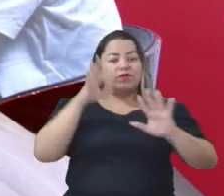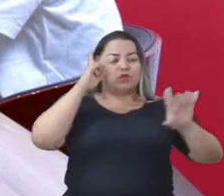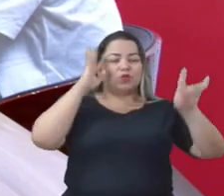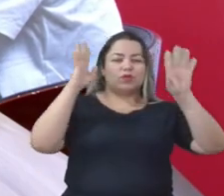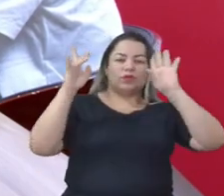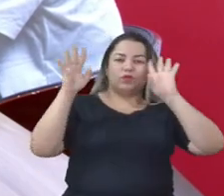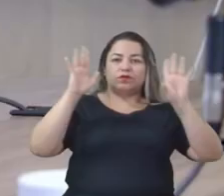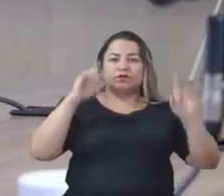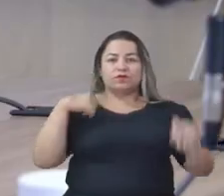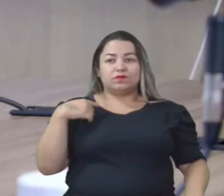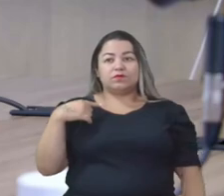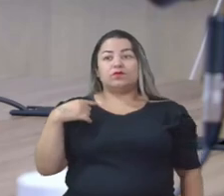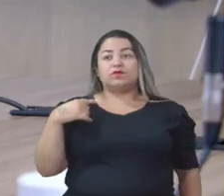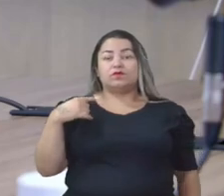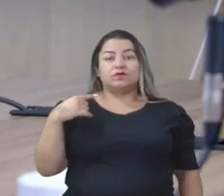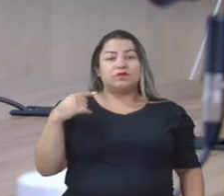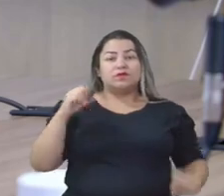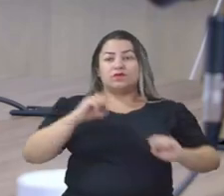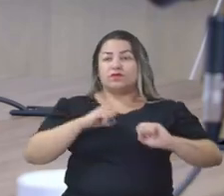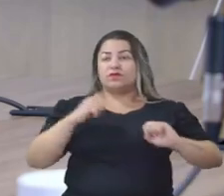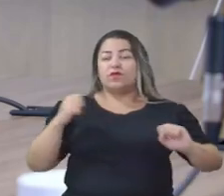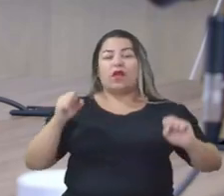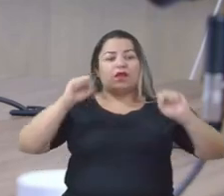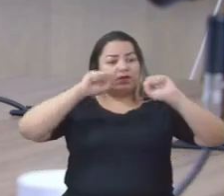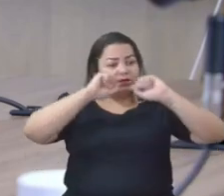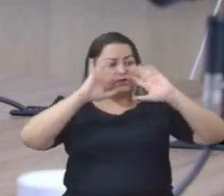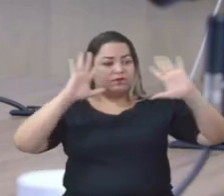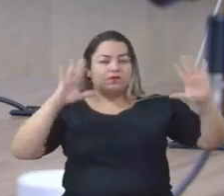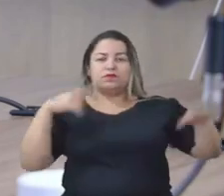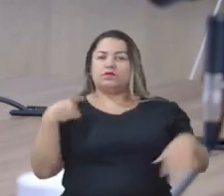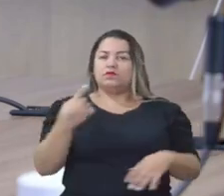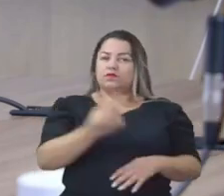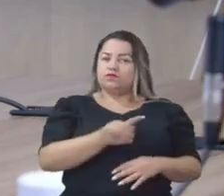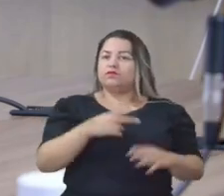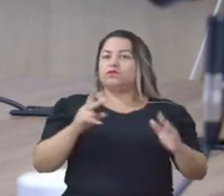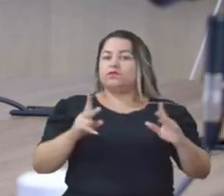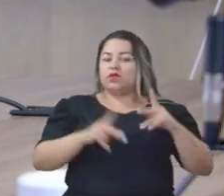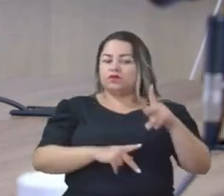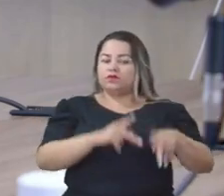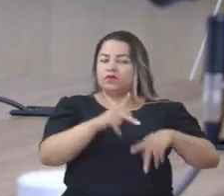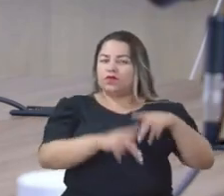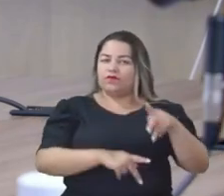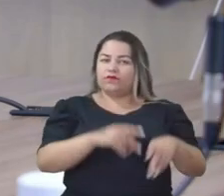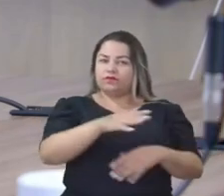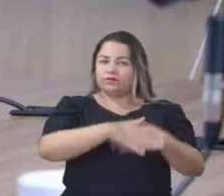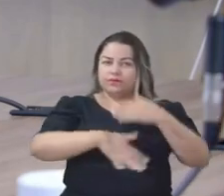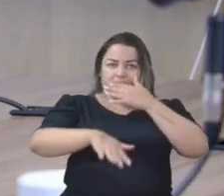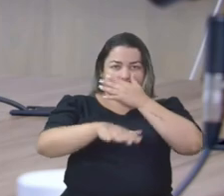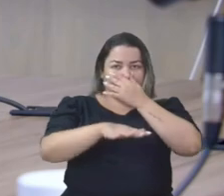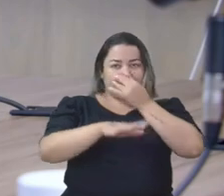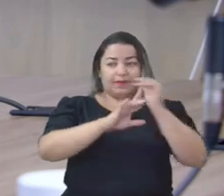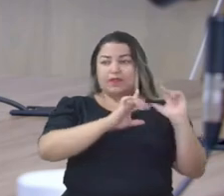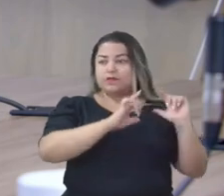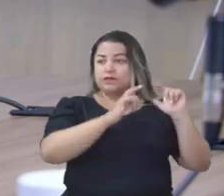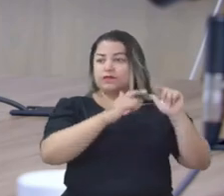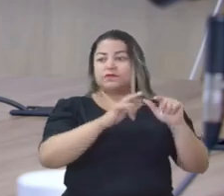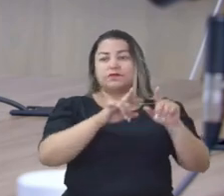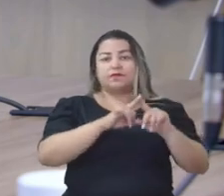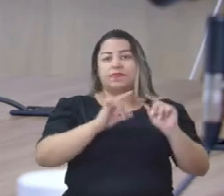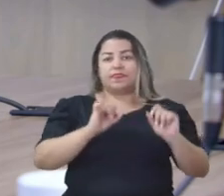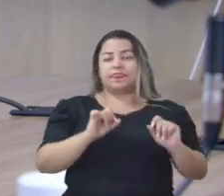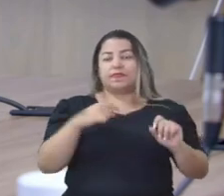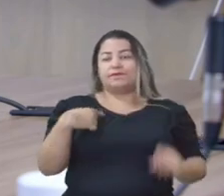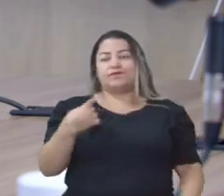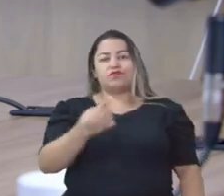eles sonham nomes, assim, são sonhos bastante místicos ligados ao nosso povo. Tanto que essa tradição, ela é tão firme no